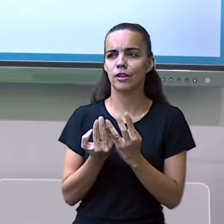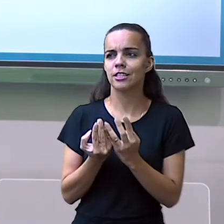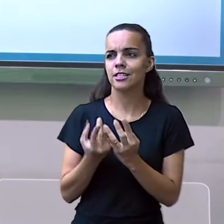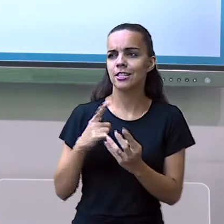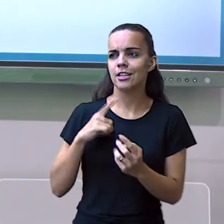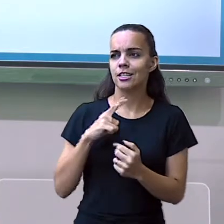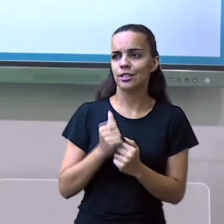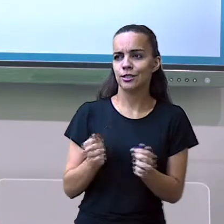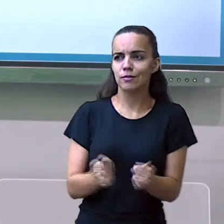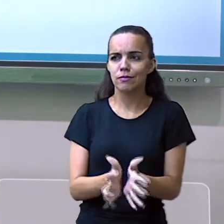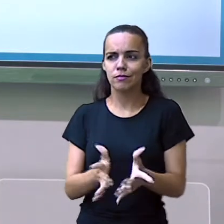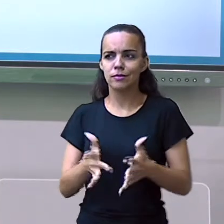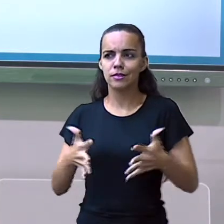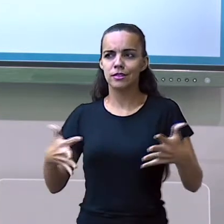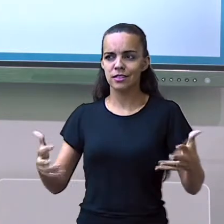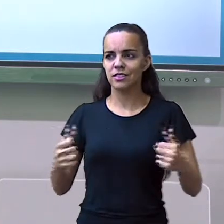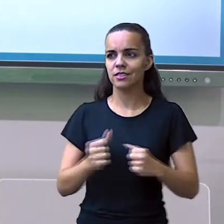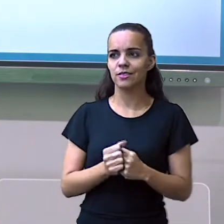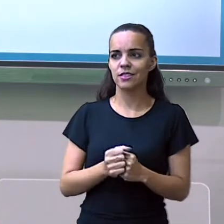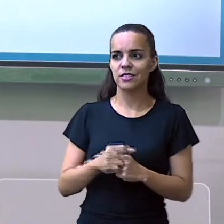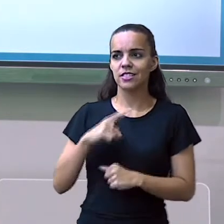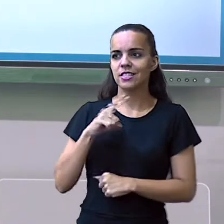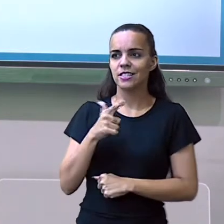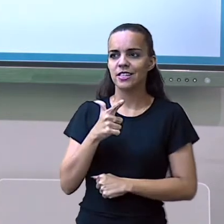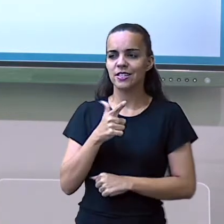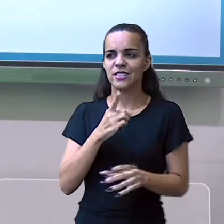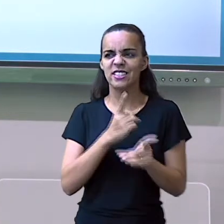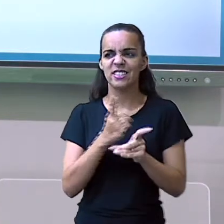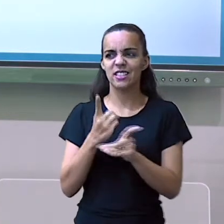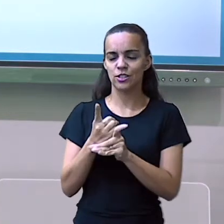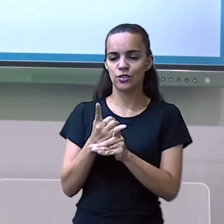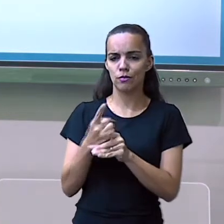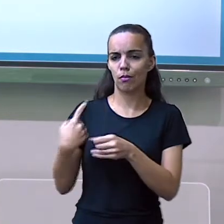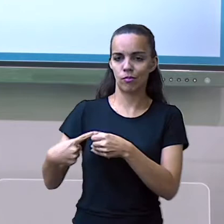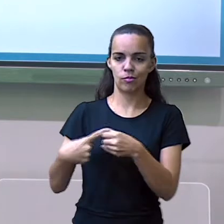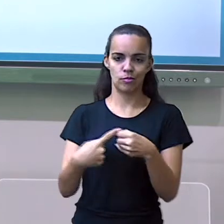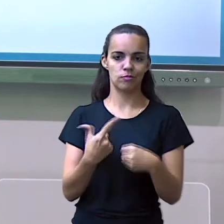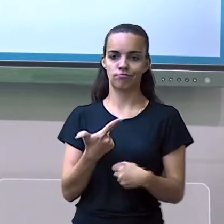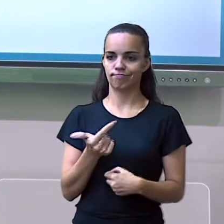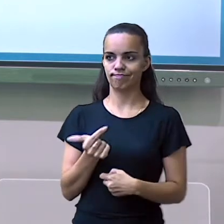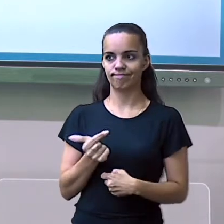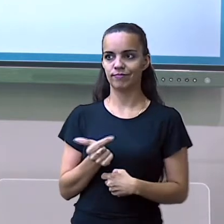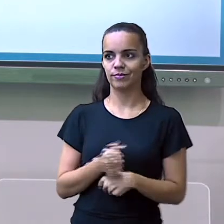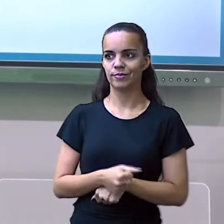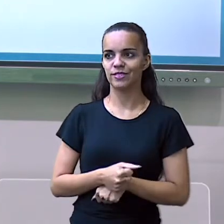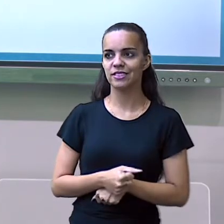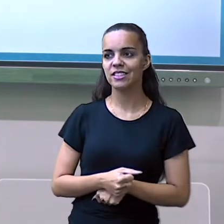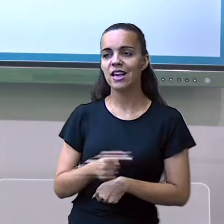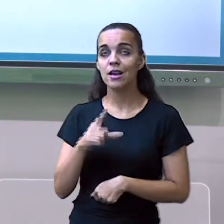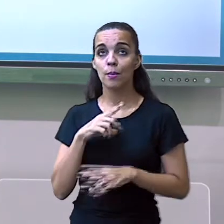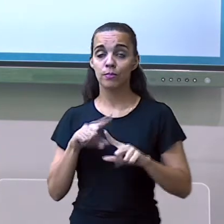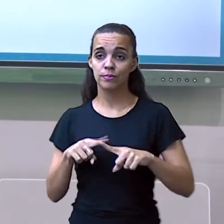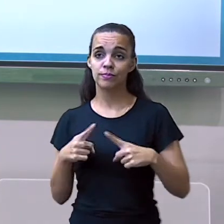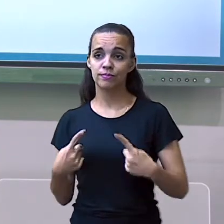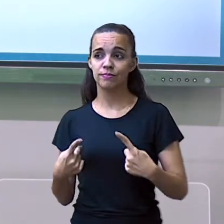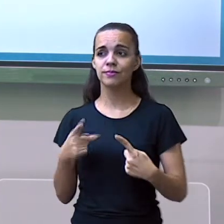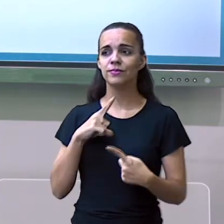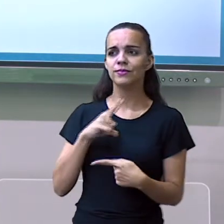do encantamento que não se encontram na cidade. Os cantos e